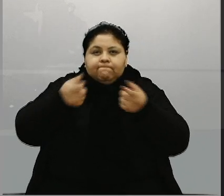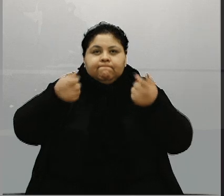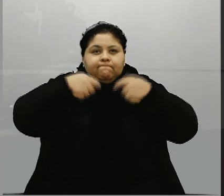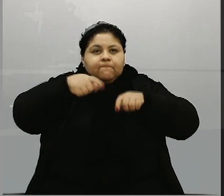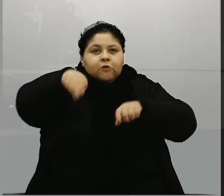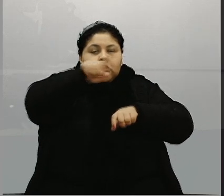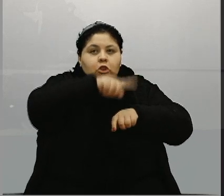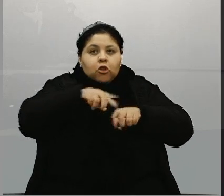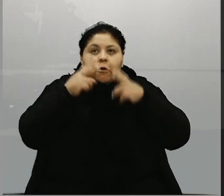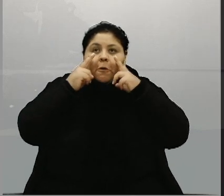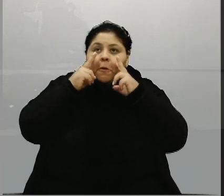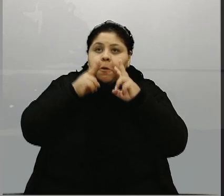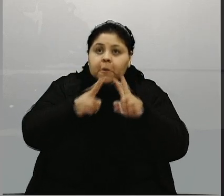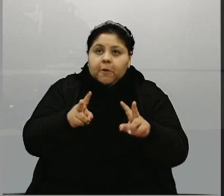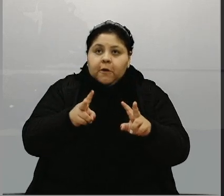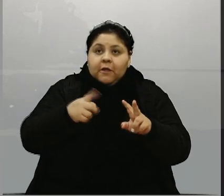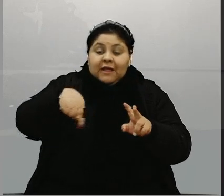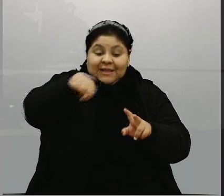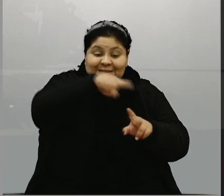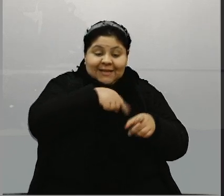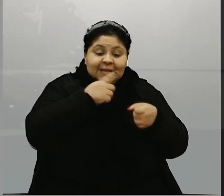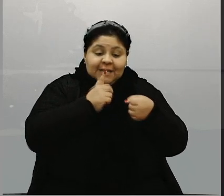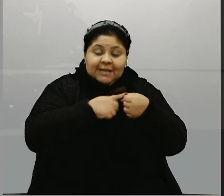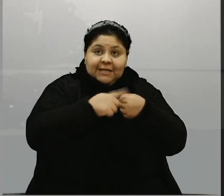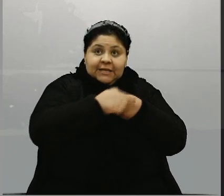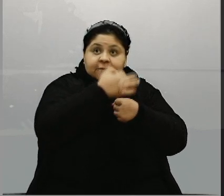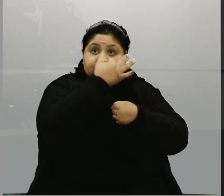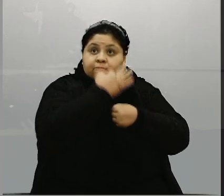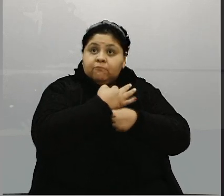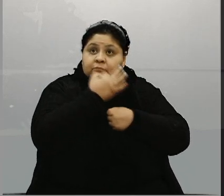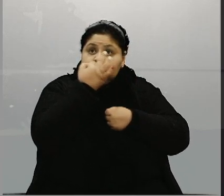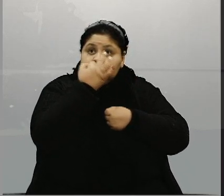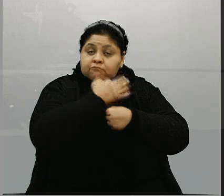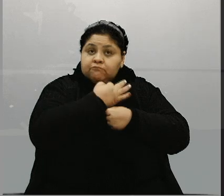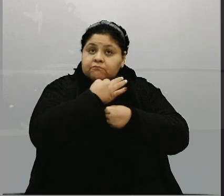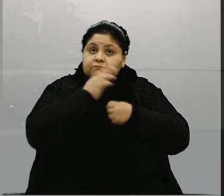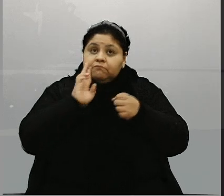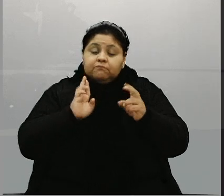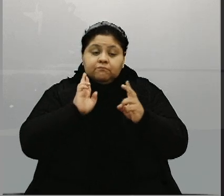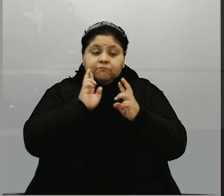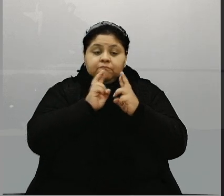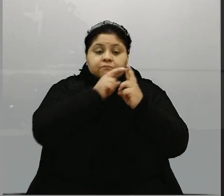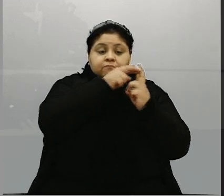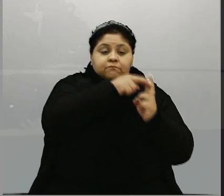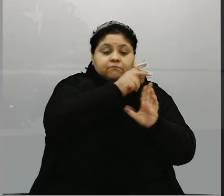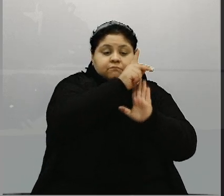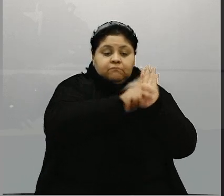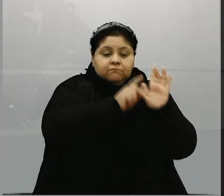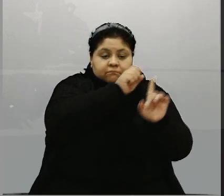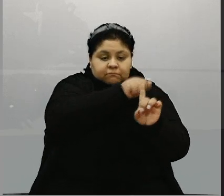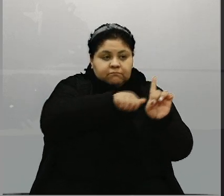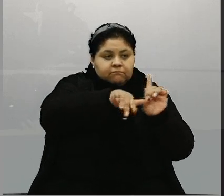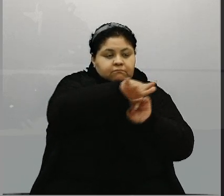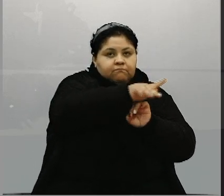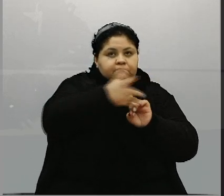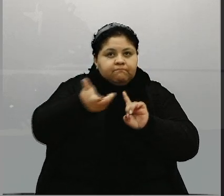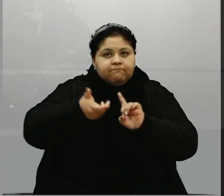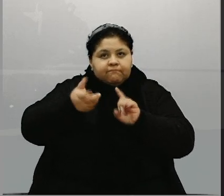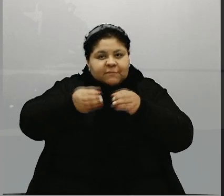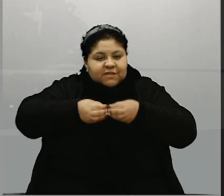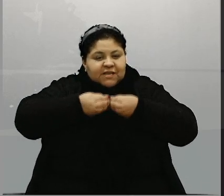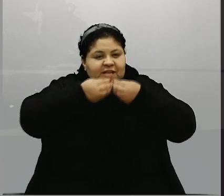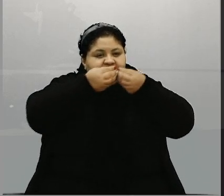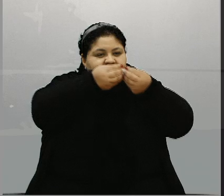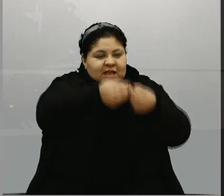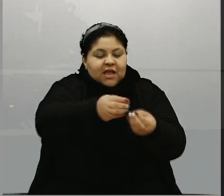Nossa visão, ser na nossa cidade de Caxias do Sul, referência em projetos sociais que buscam devolver a